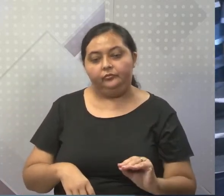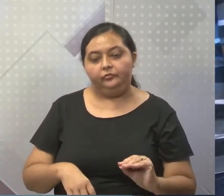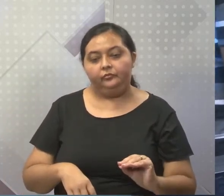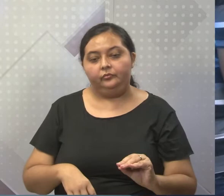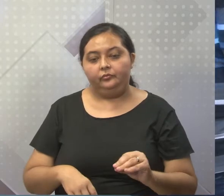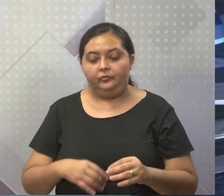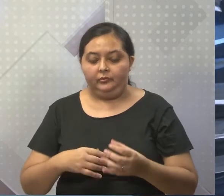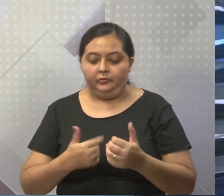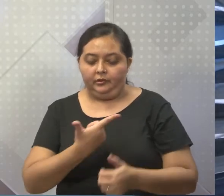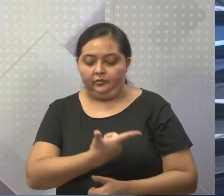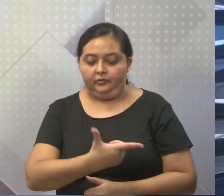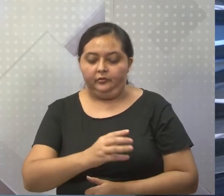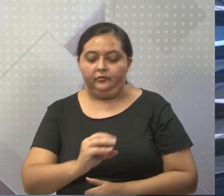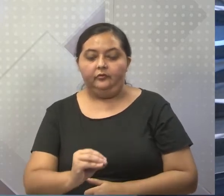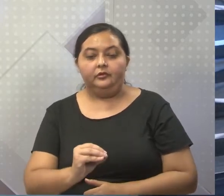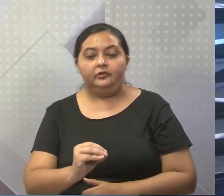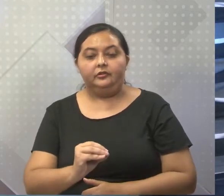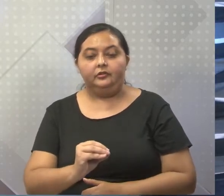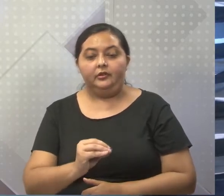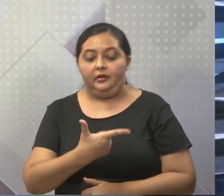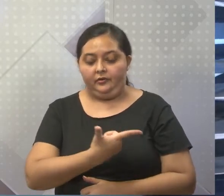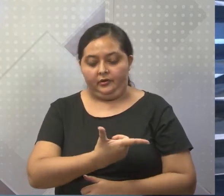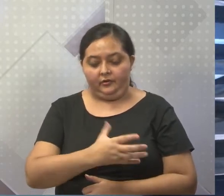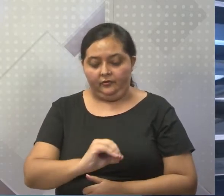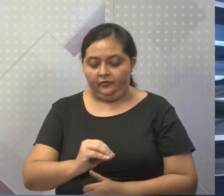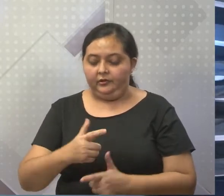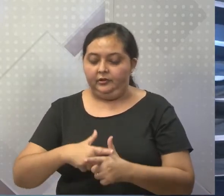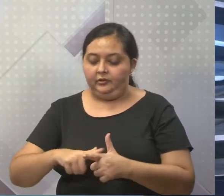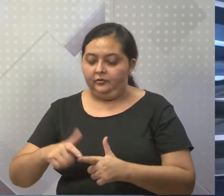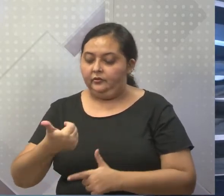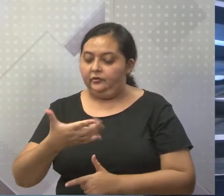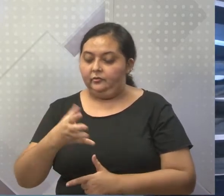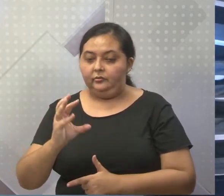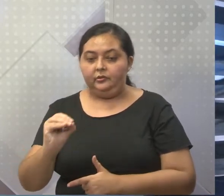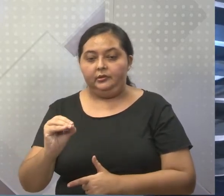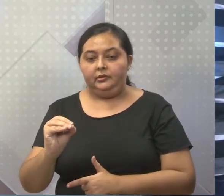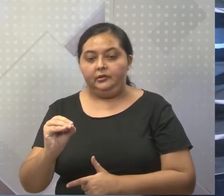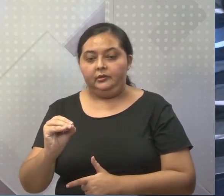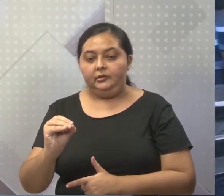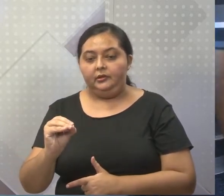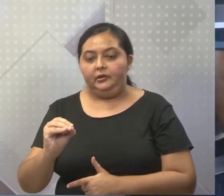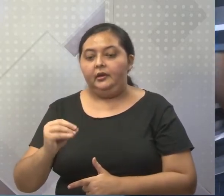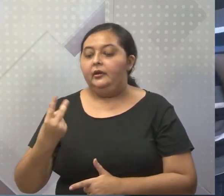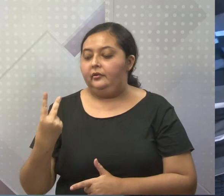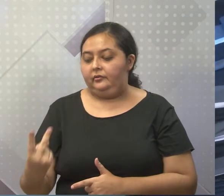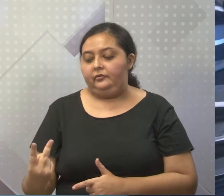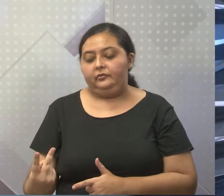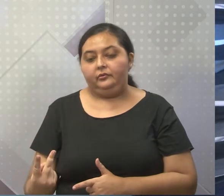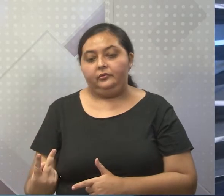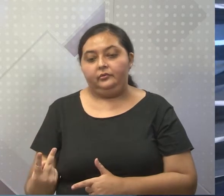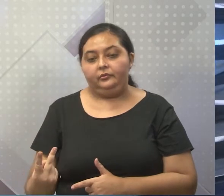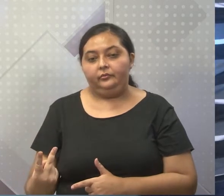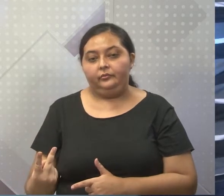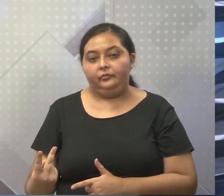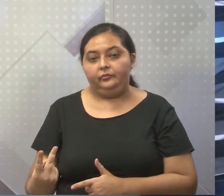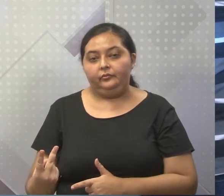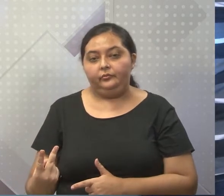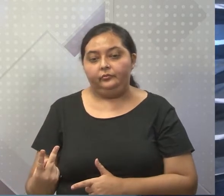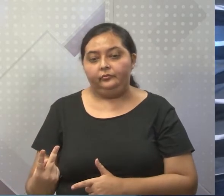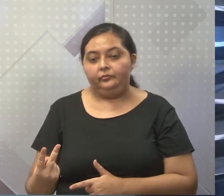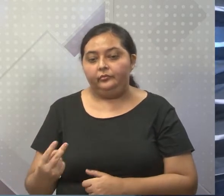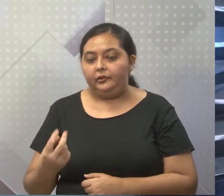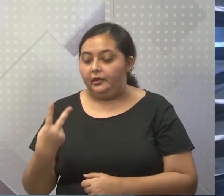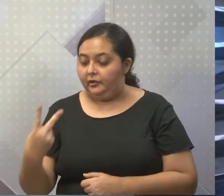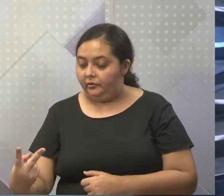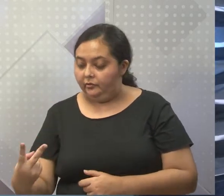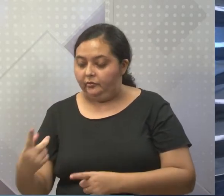acrescentar um zero a ele. Aí fica 20 dividido por 10, eu só posso quantas vezes? Exatamente 2. E 2